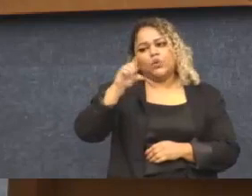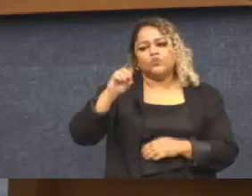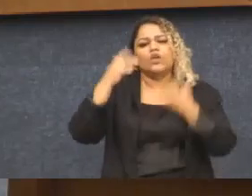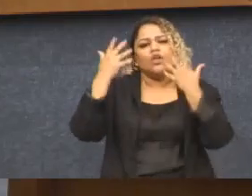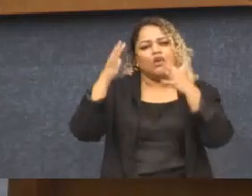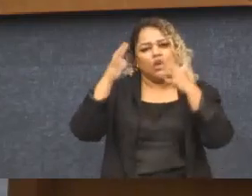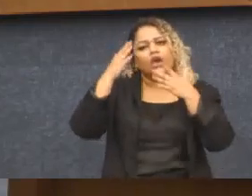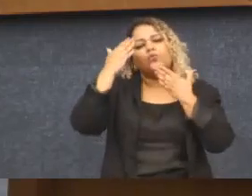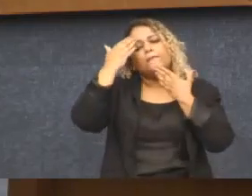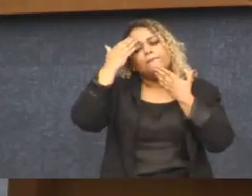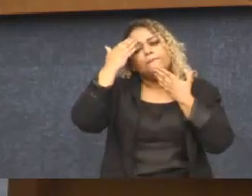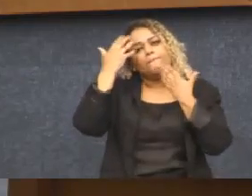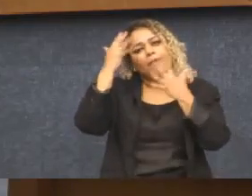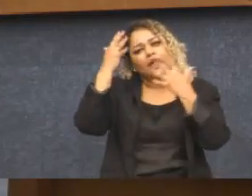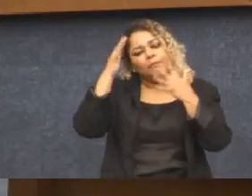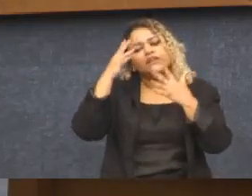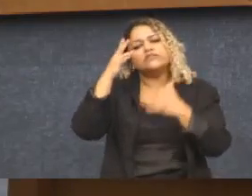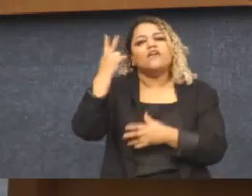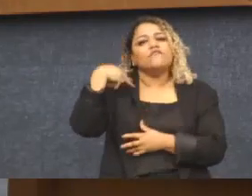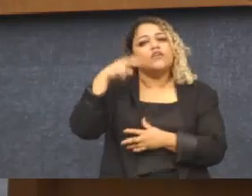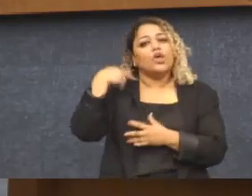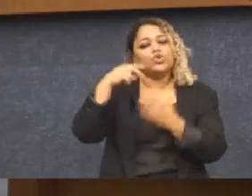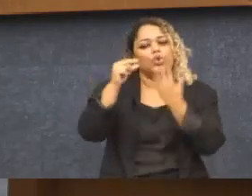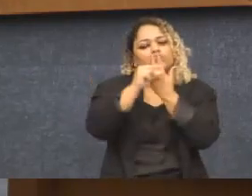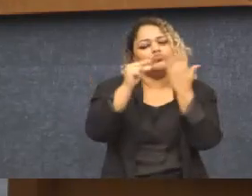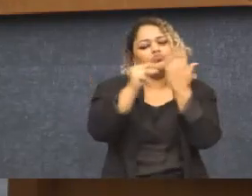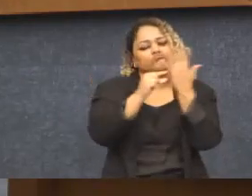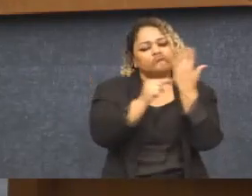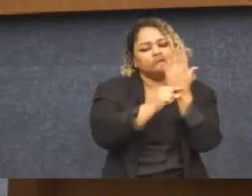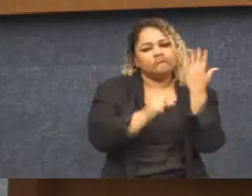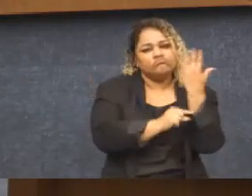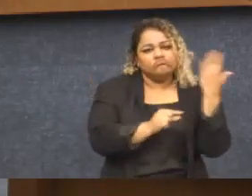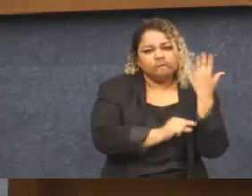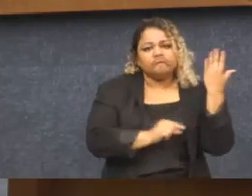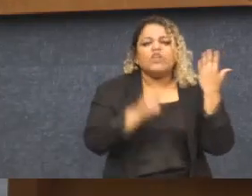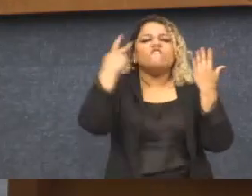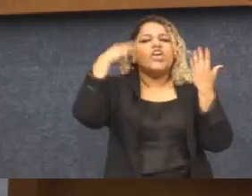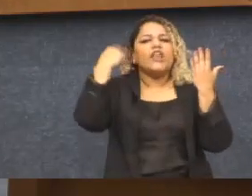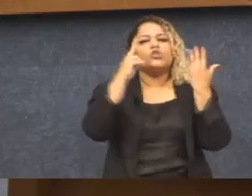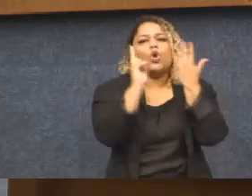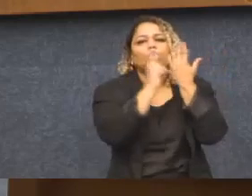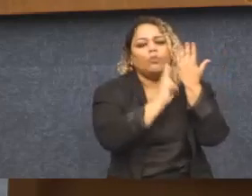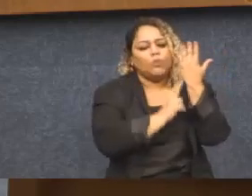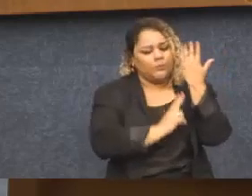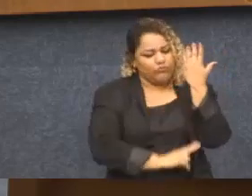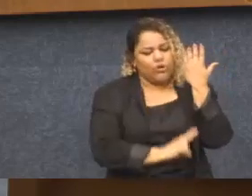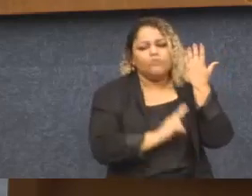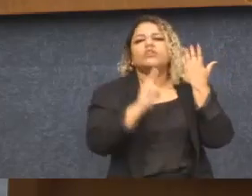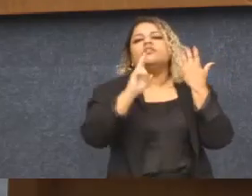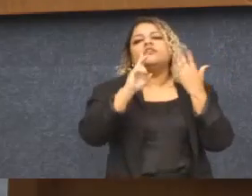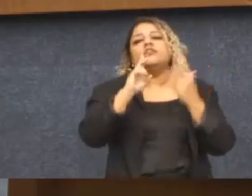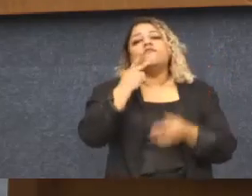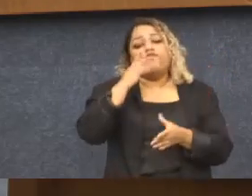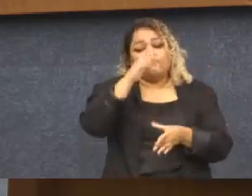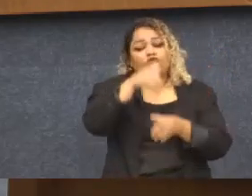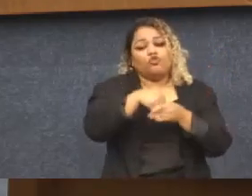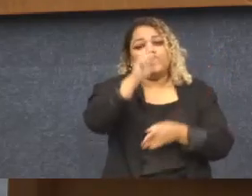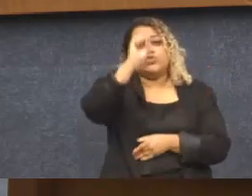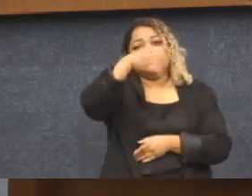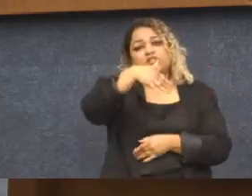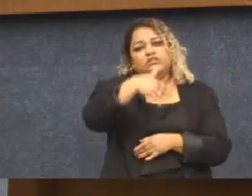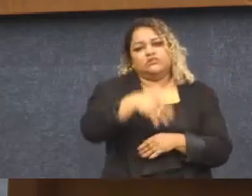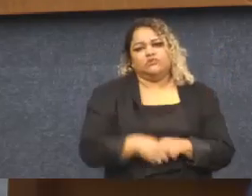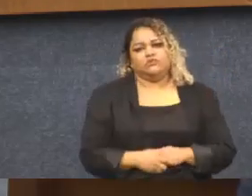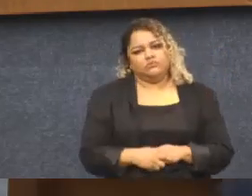Pedralva, vereador Cida Falabella, Ciro Pereira, Cleito Xavier, Célio Frois, Fernanda Pereira Autué, Fernando Luiz,